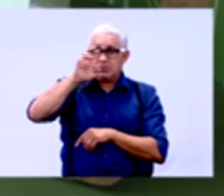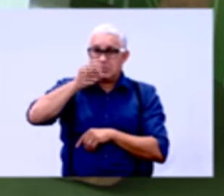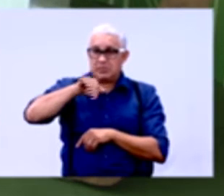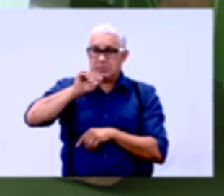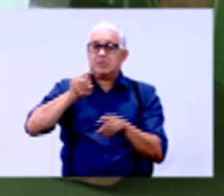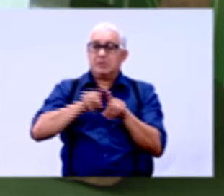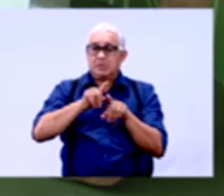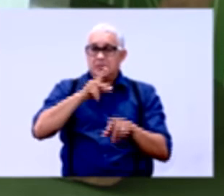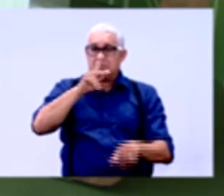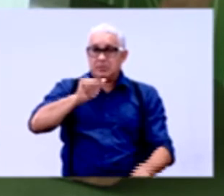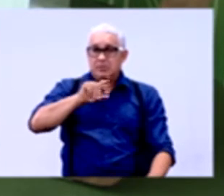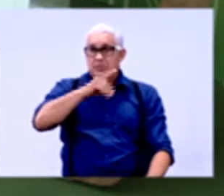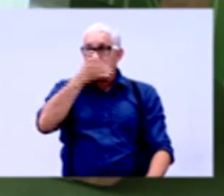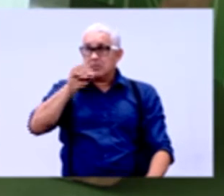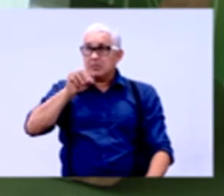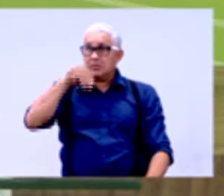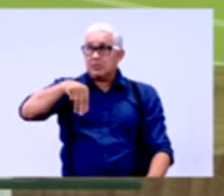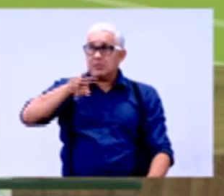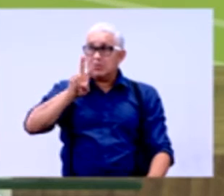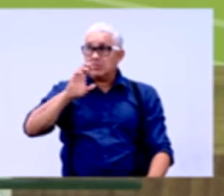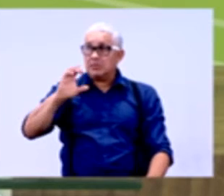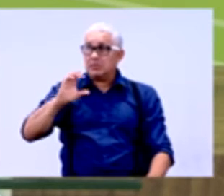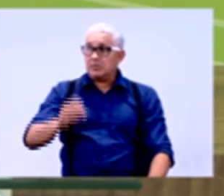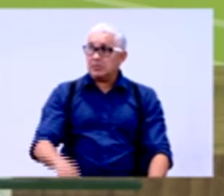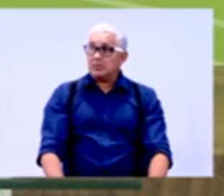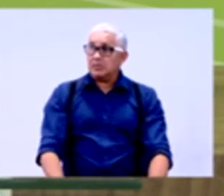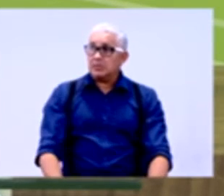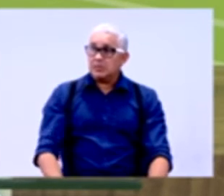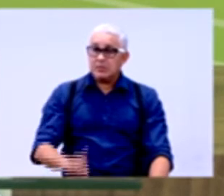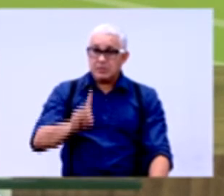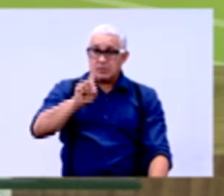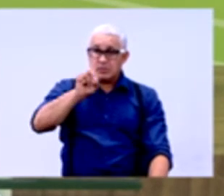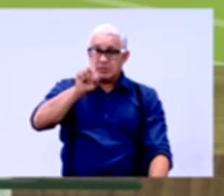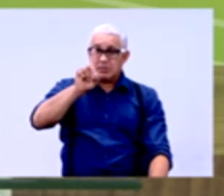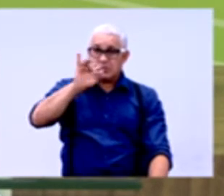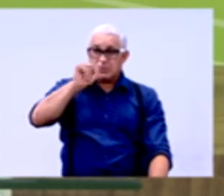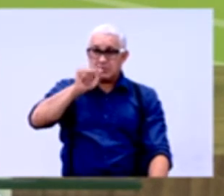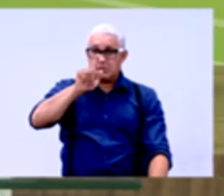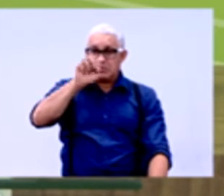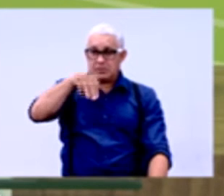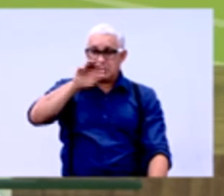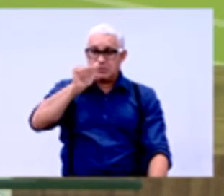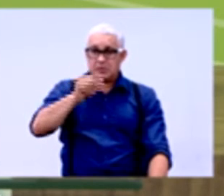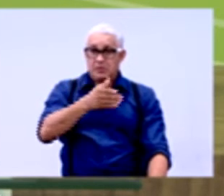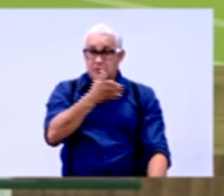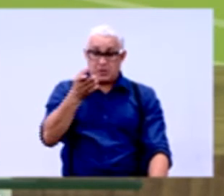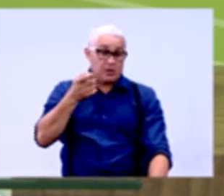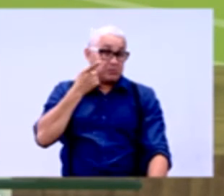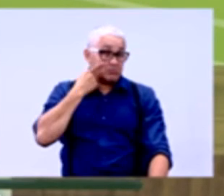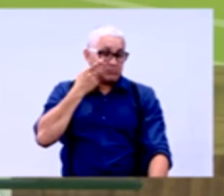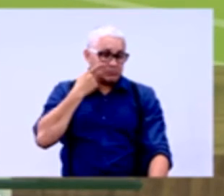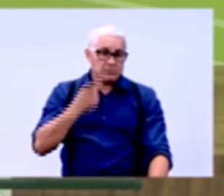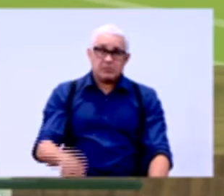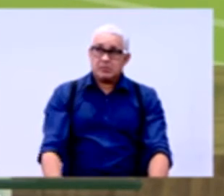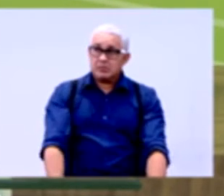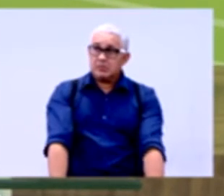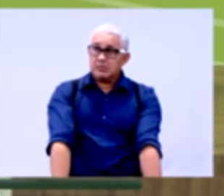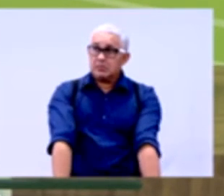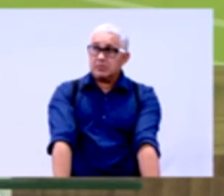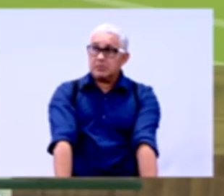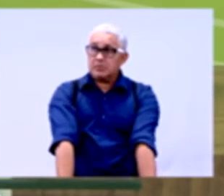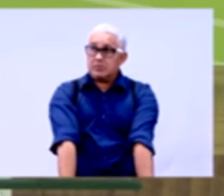MVC. Né? Exatamente. O diagrama de sequência, como vocês puderam observar,